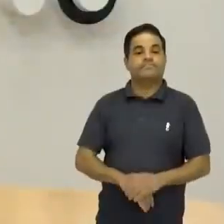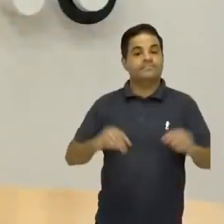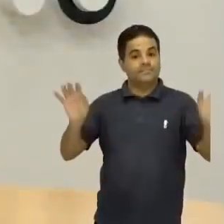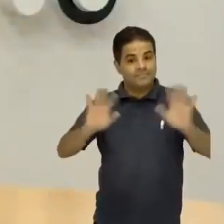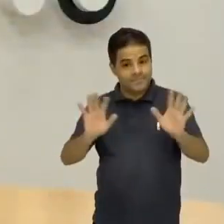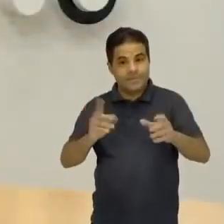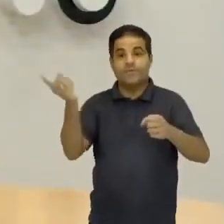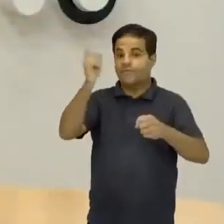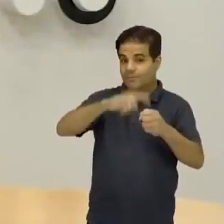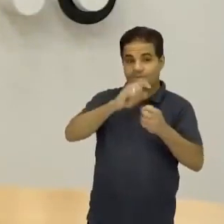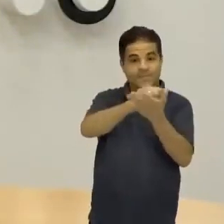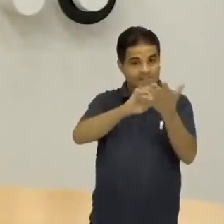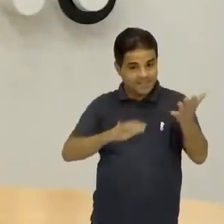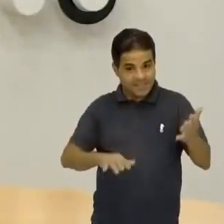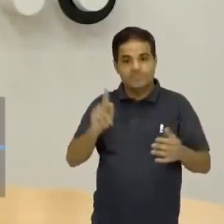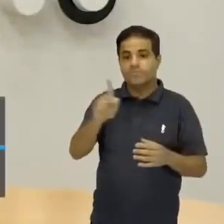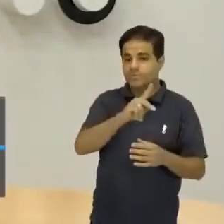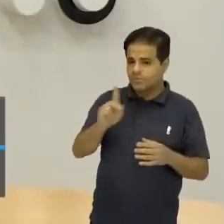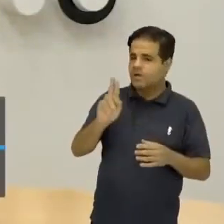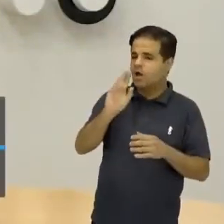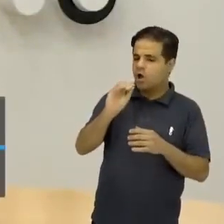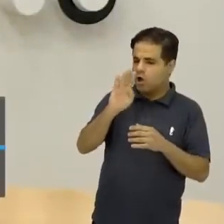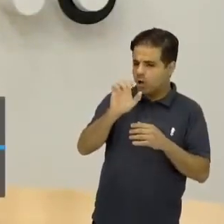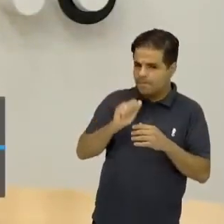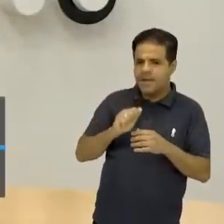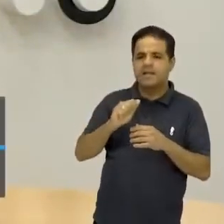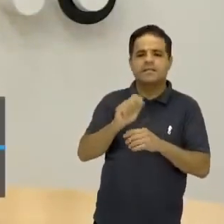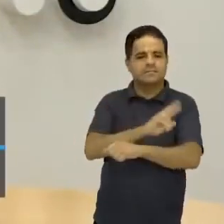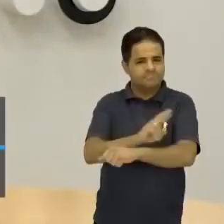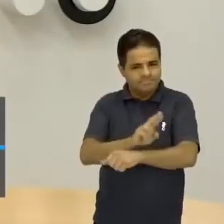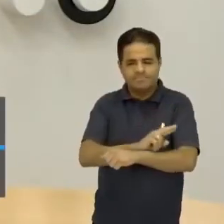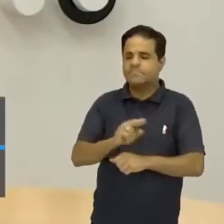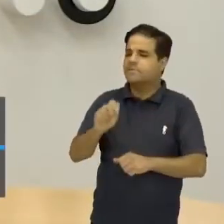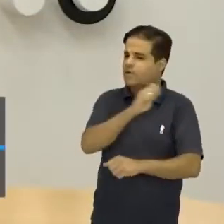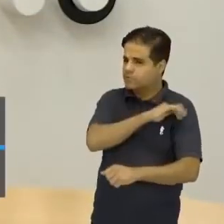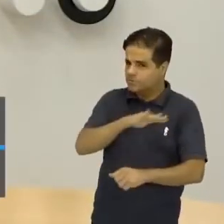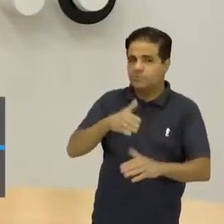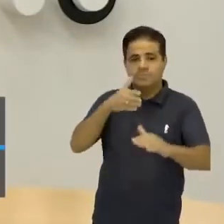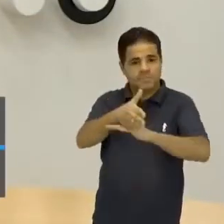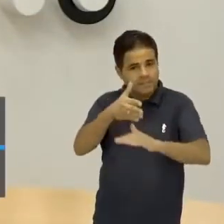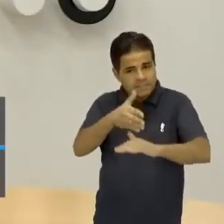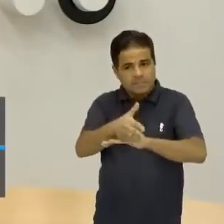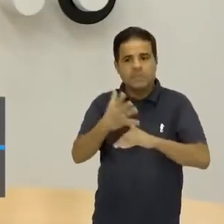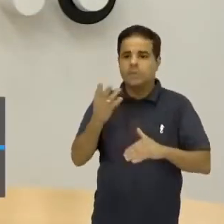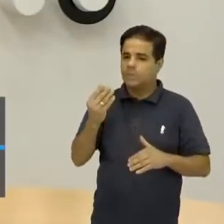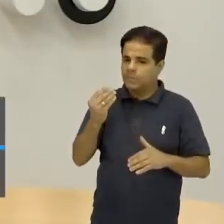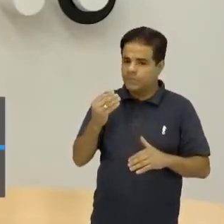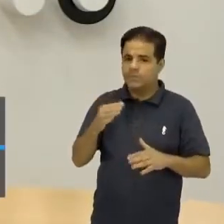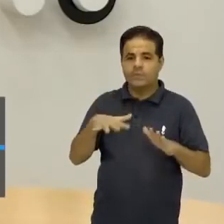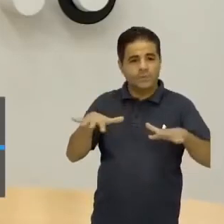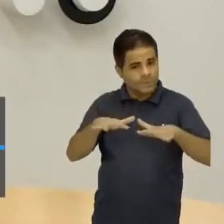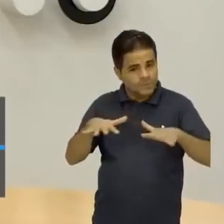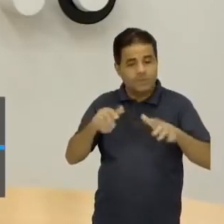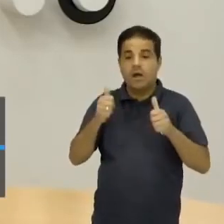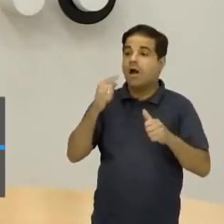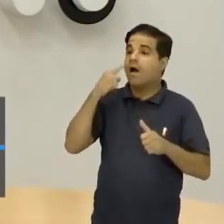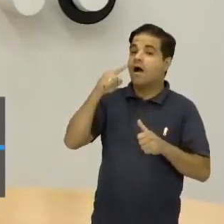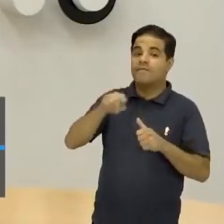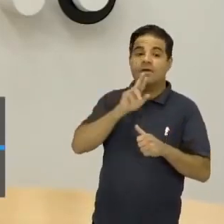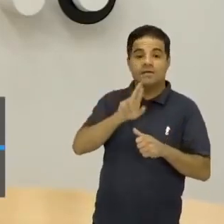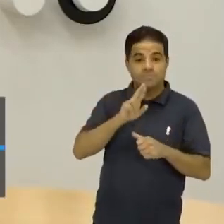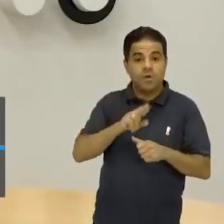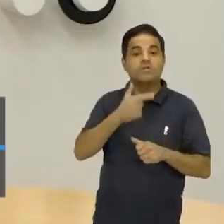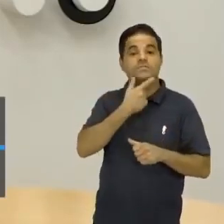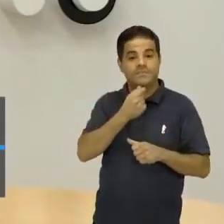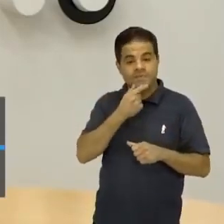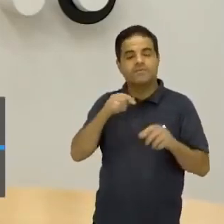Voltamos da atividade. Professora Roberta, olha, as alunas estão participando bastante, hein? Agora vi resposta de